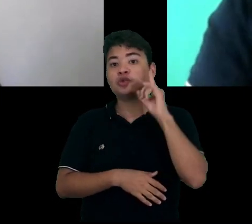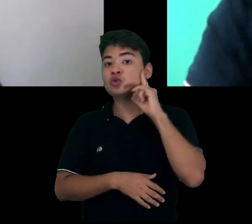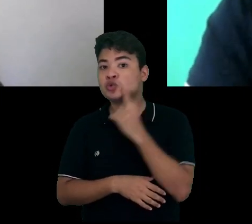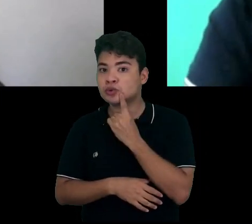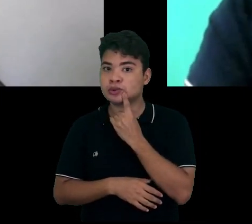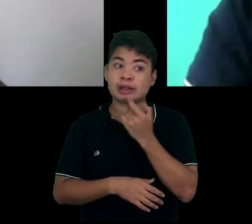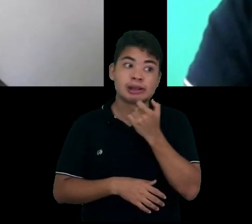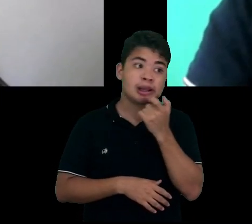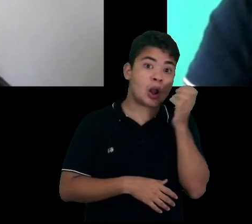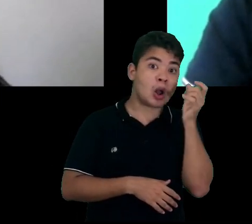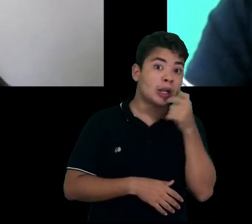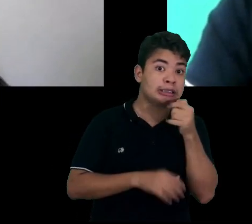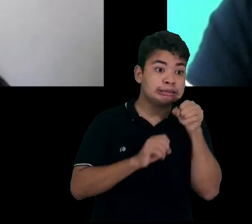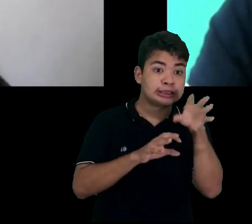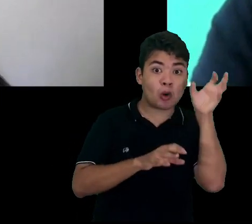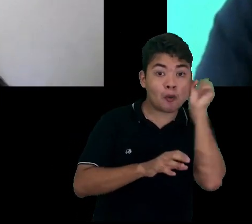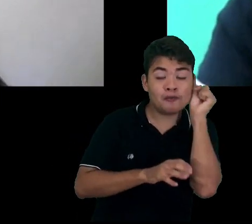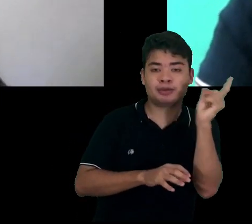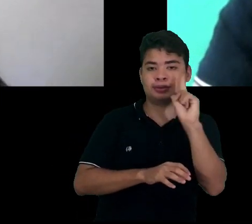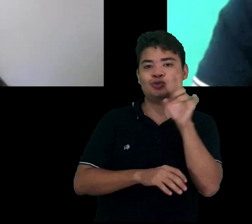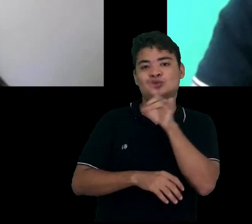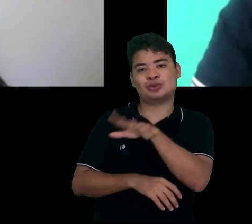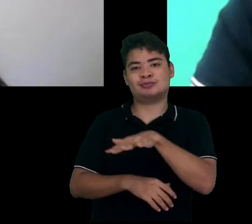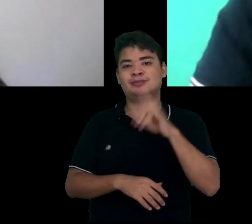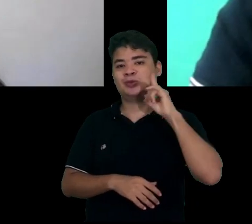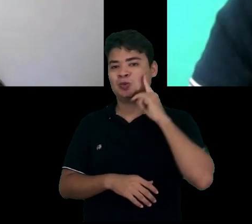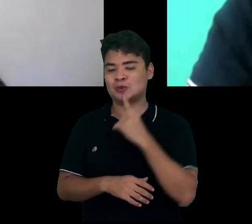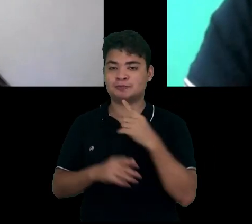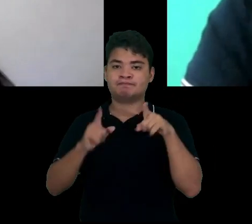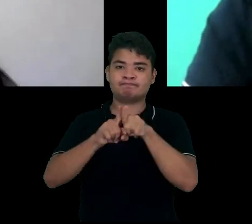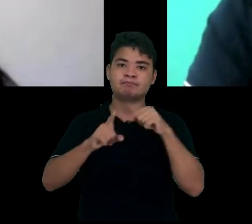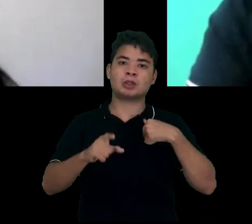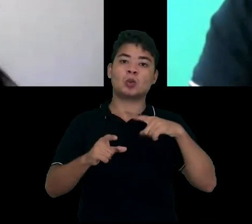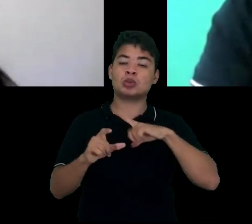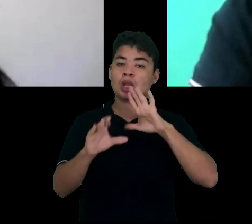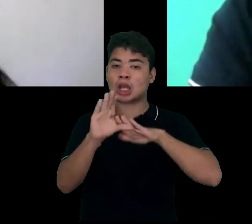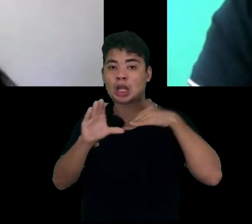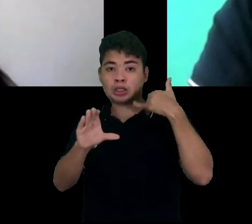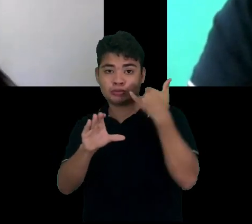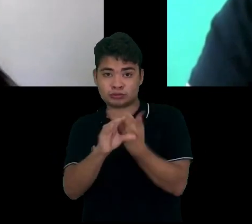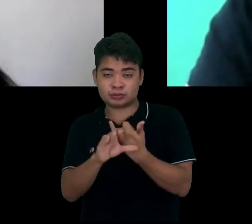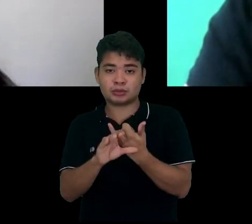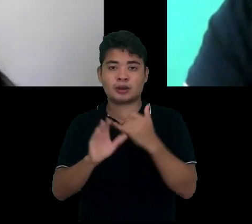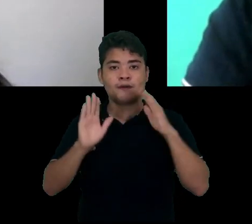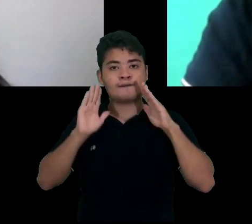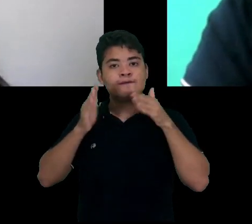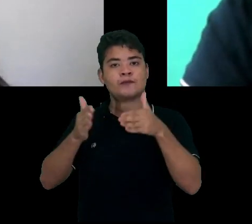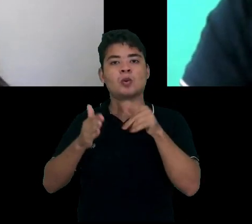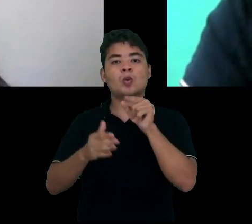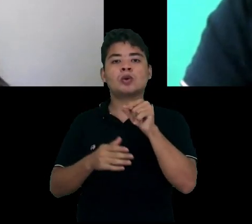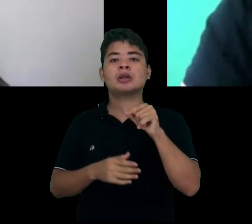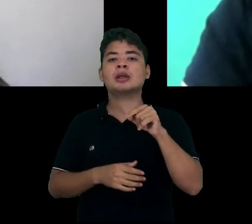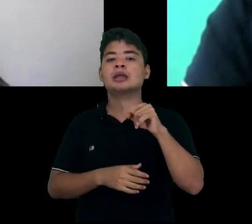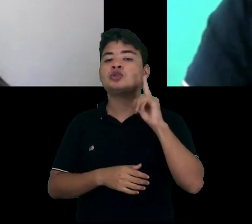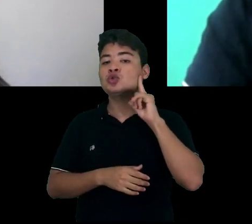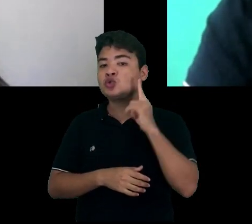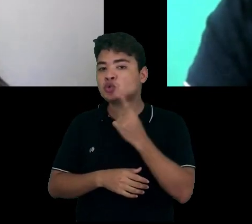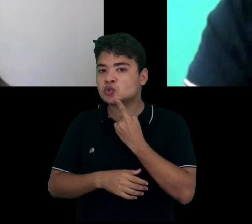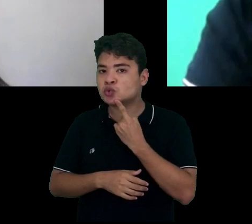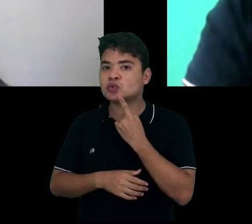para ouvintes, só para surdos. E eu tenho um canal do YouTube que é voltado para inglês para surdos, que é